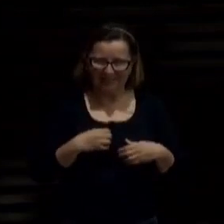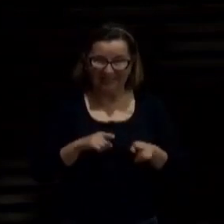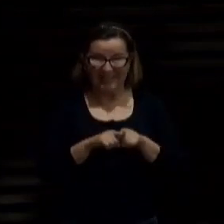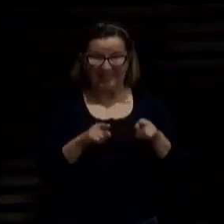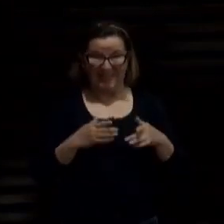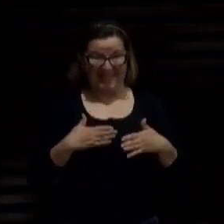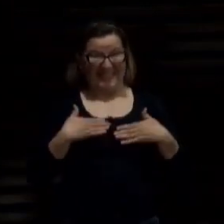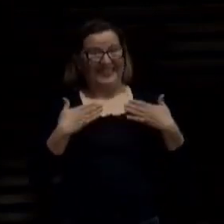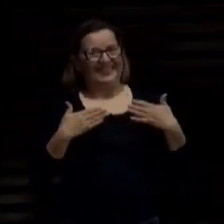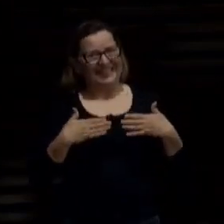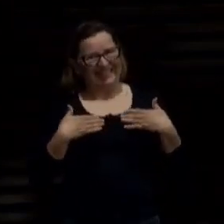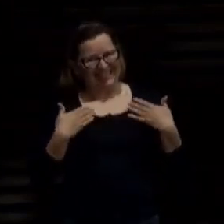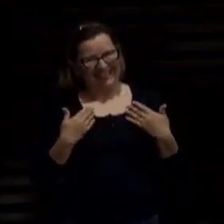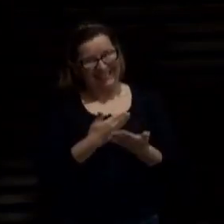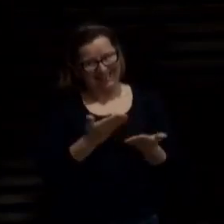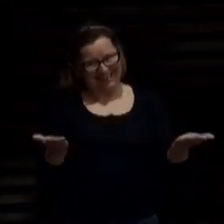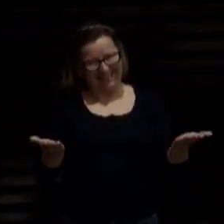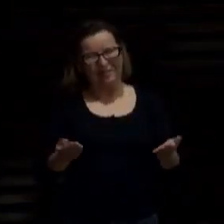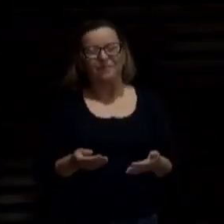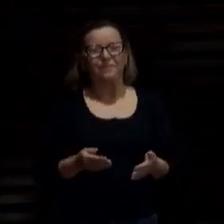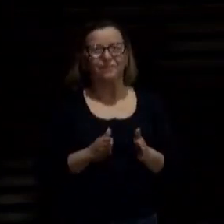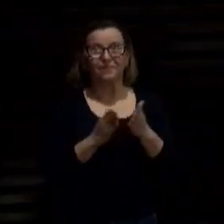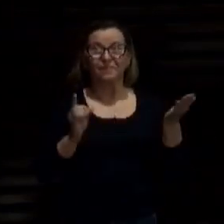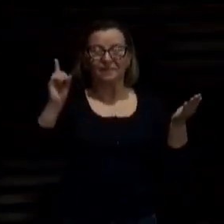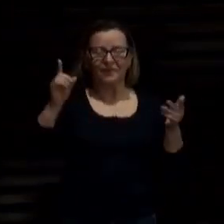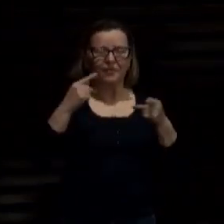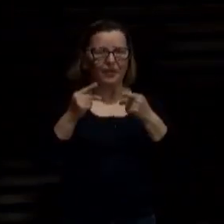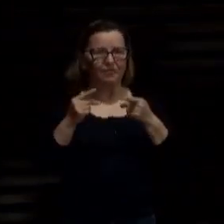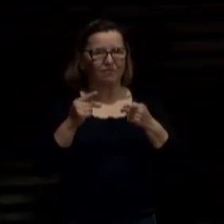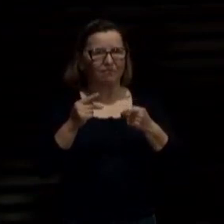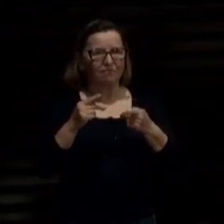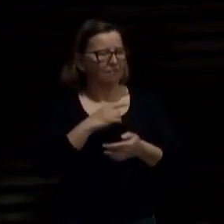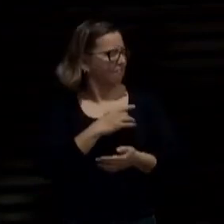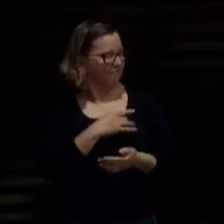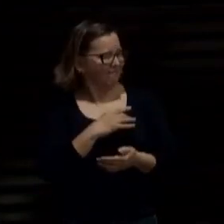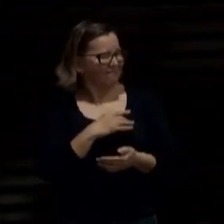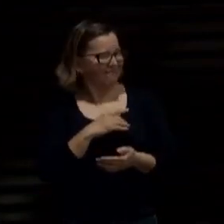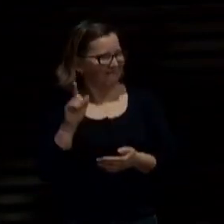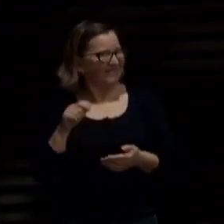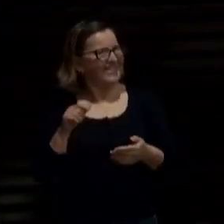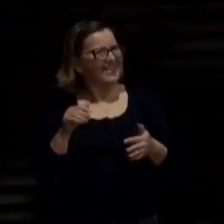alegrai-vos. A Bíblia diz: don't worry, be happy.